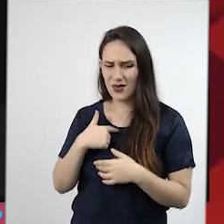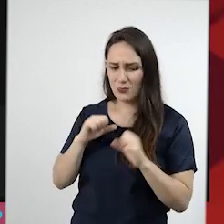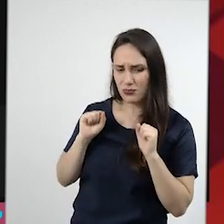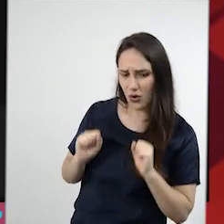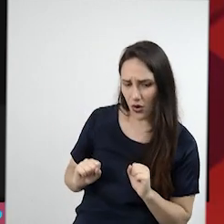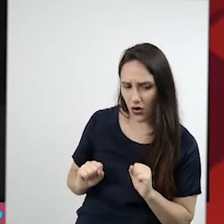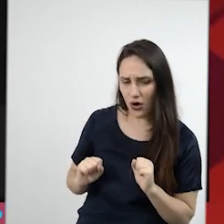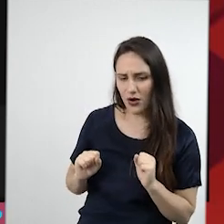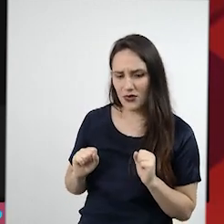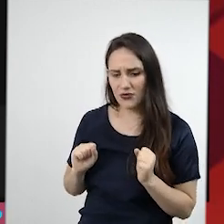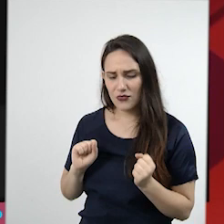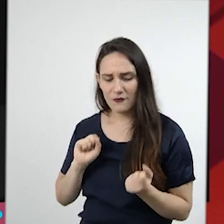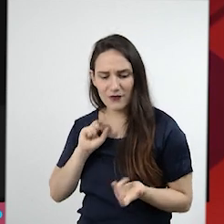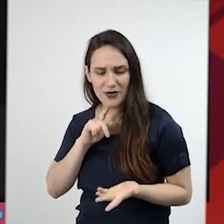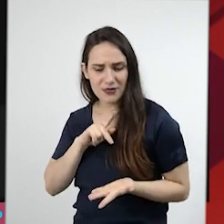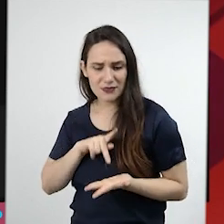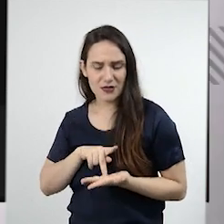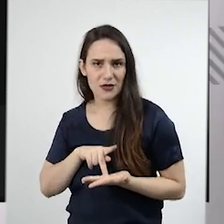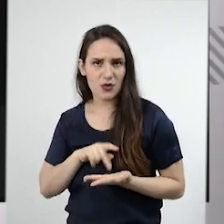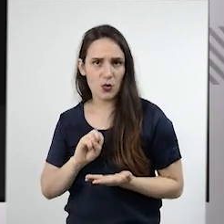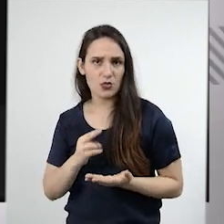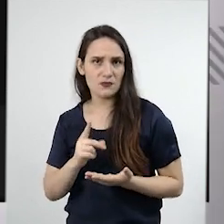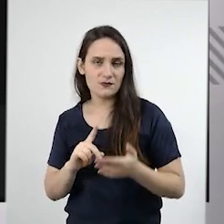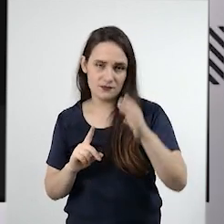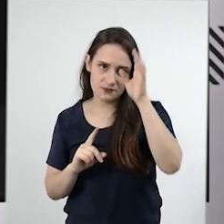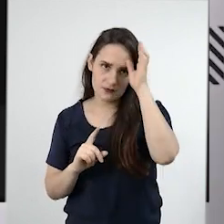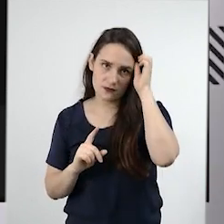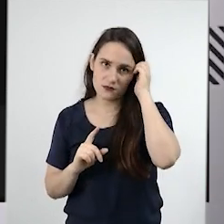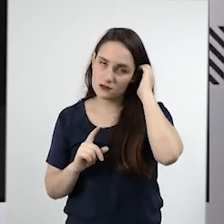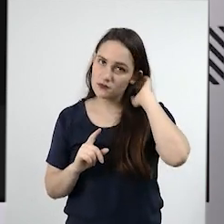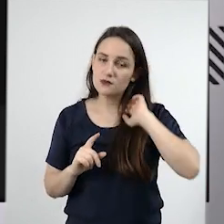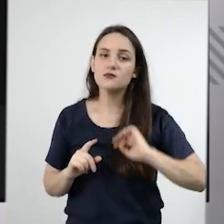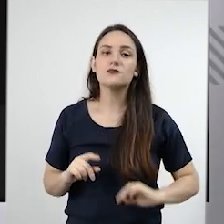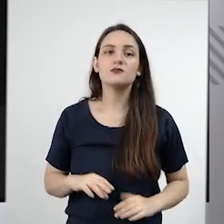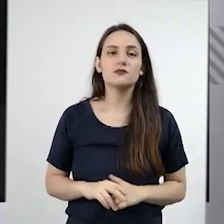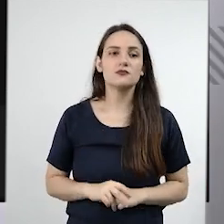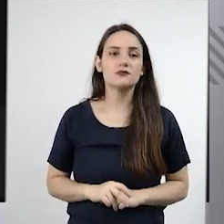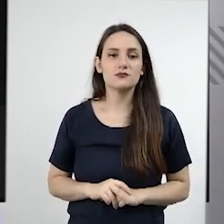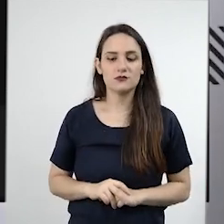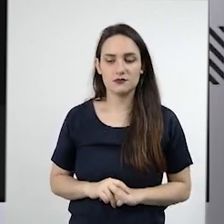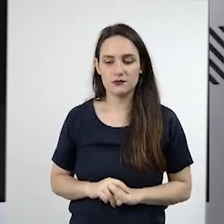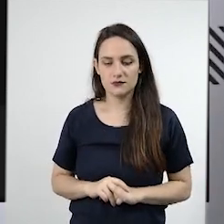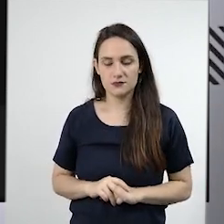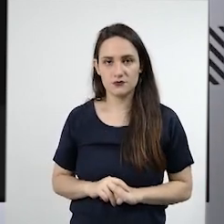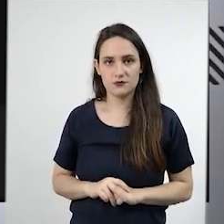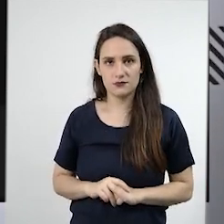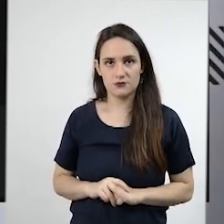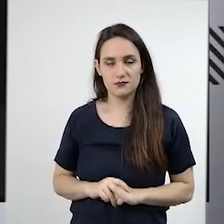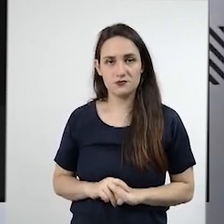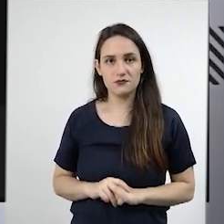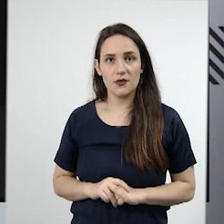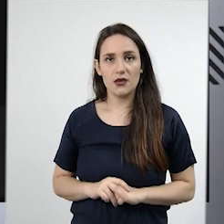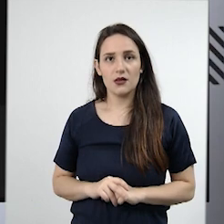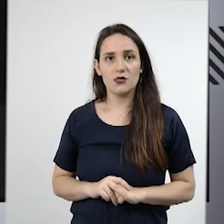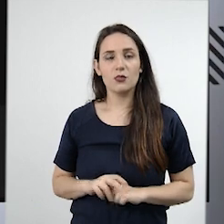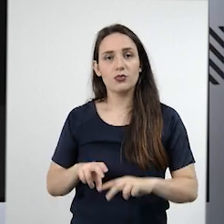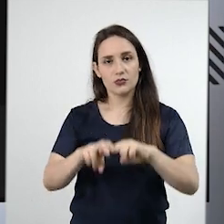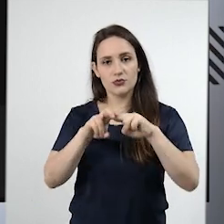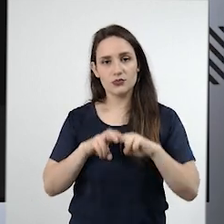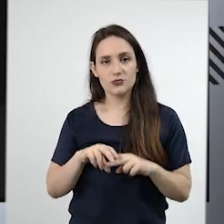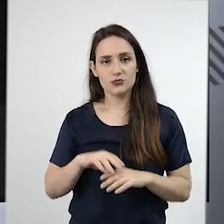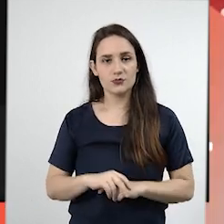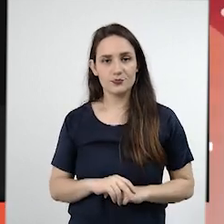vivenciando ou não, eu acho que isso se permanece porque as pessoas têm ganhos, né, com tudo isso. Então, ainda mais